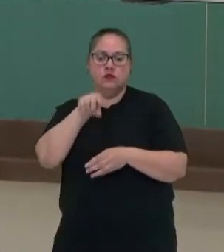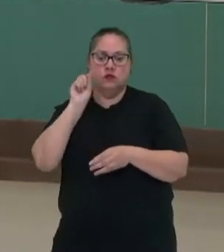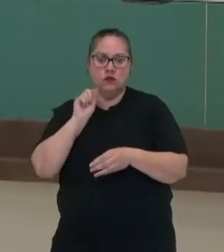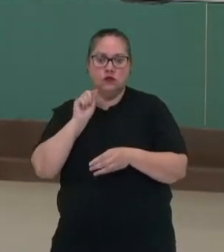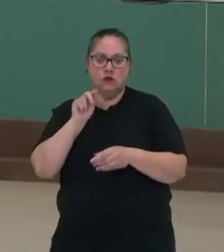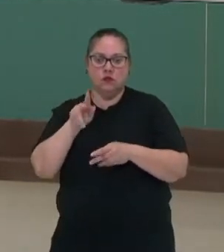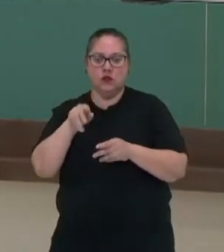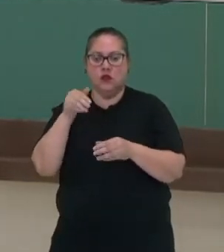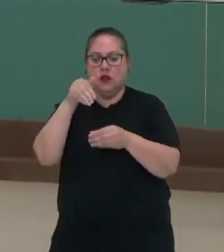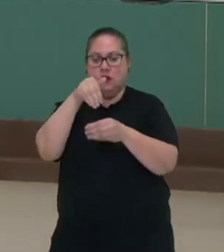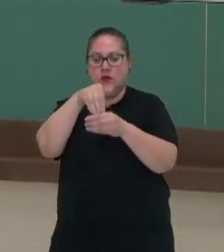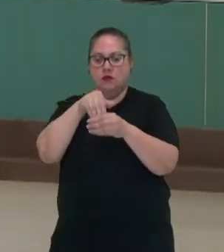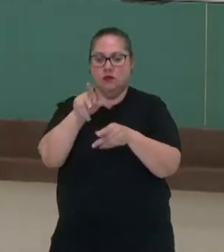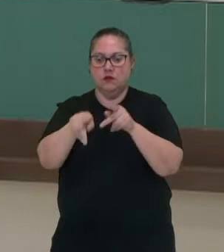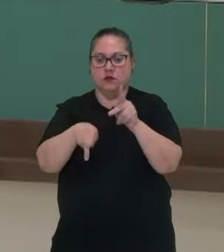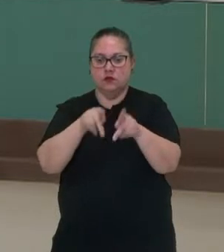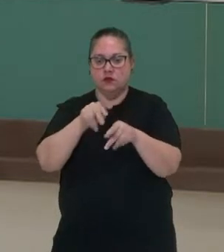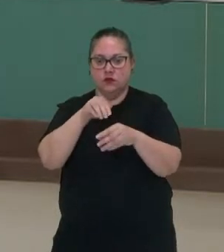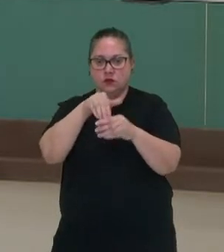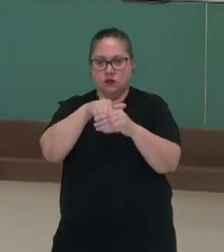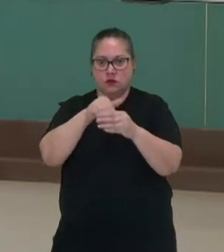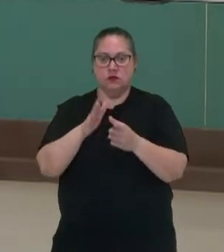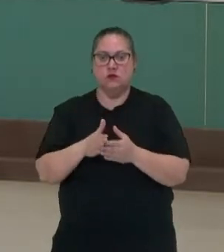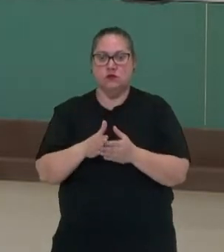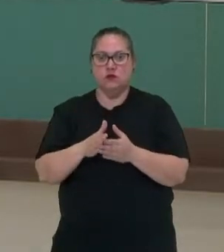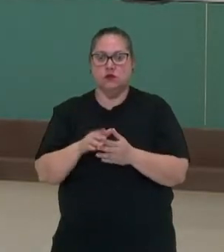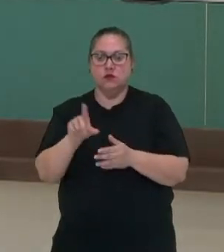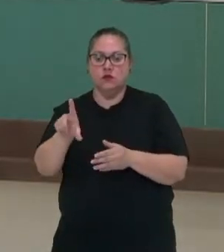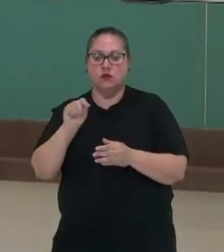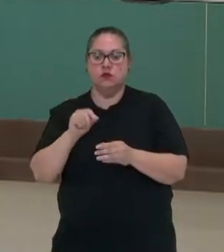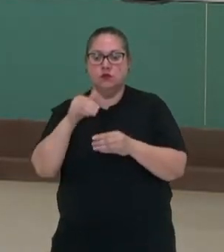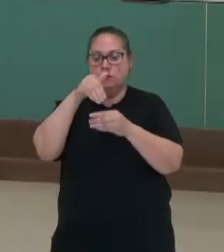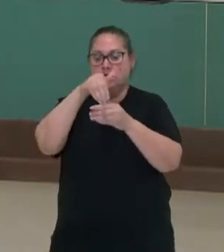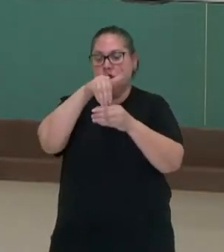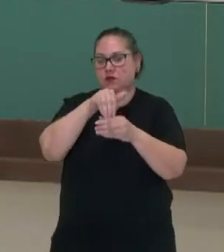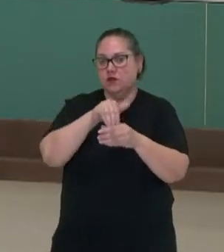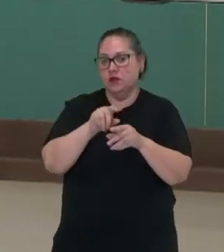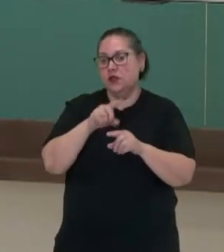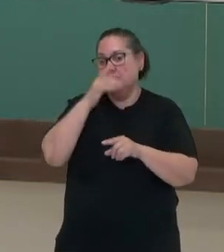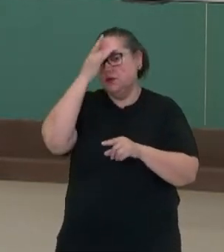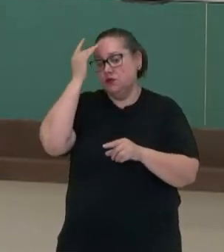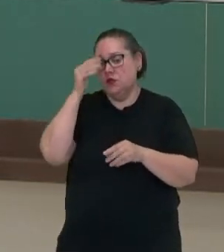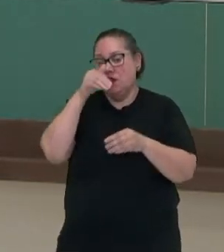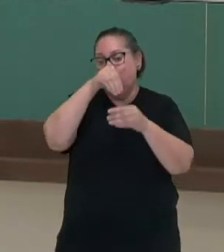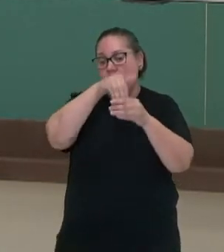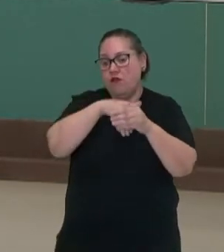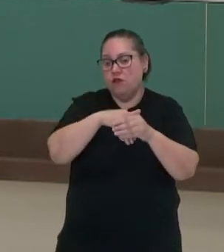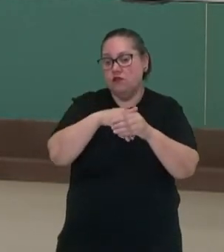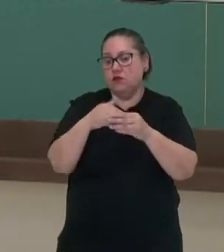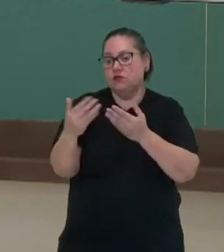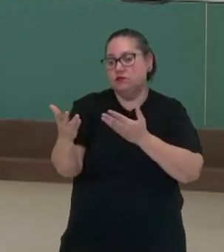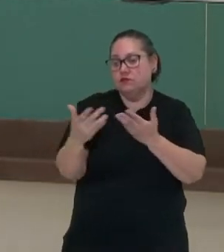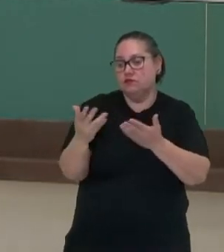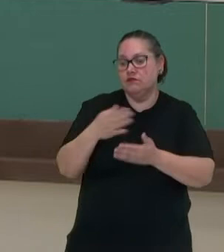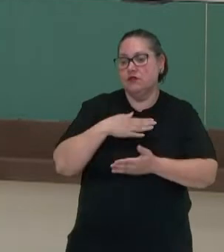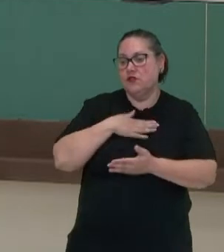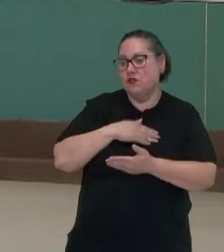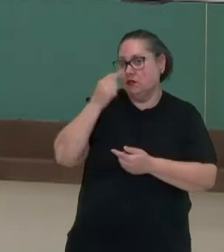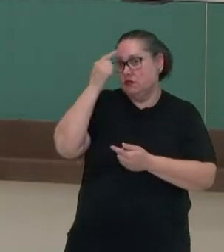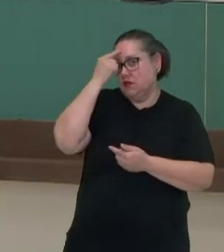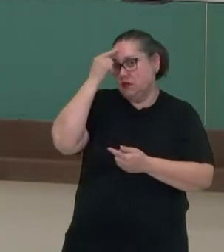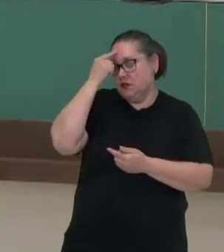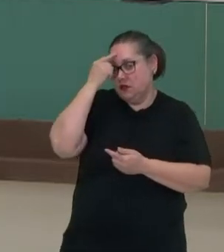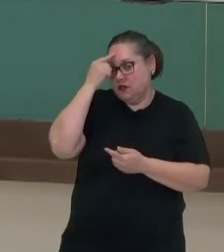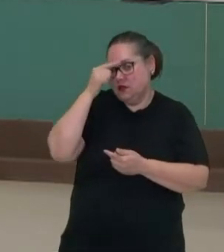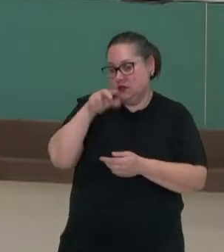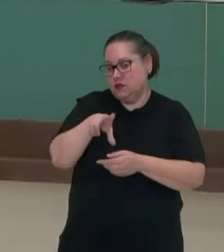pela comunidade daquele município. E essas pessoas são escolhidas pelo voto e as pessoas votam de acordo com a afinidade, pensando em